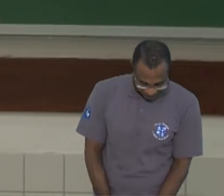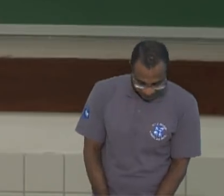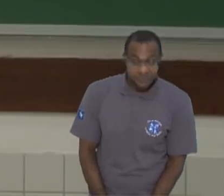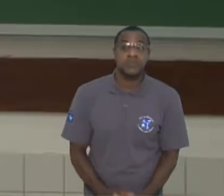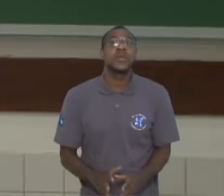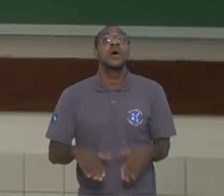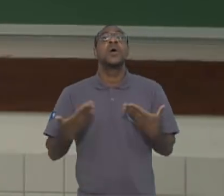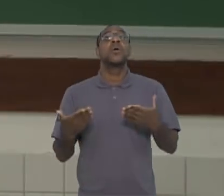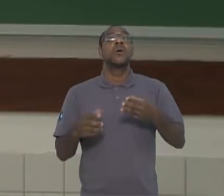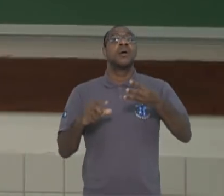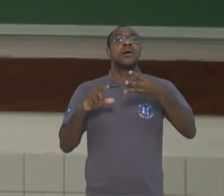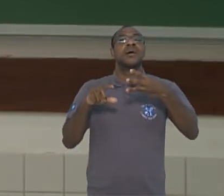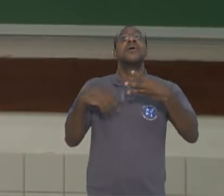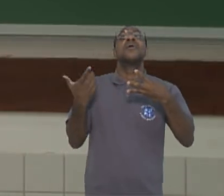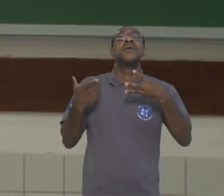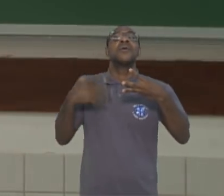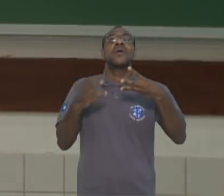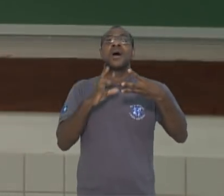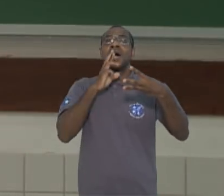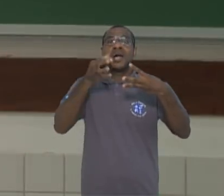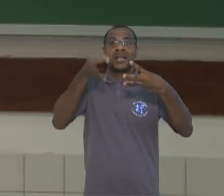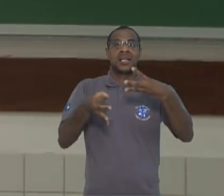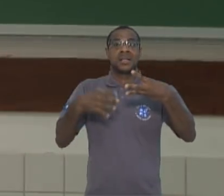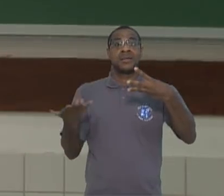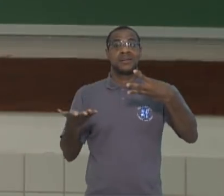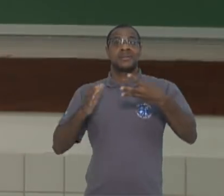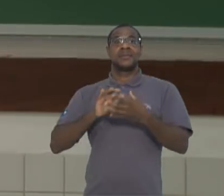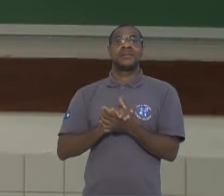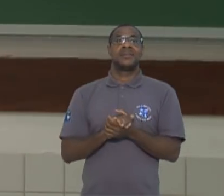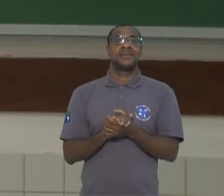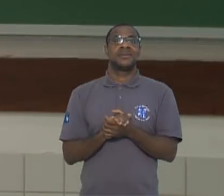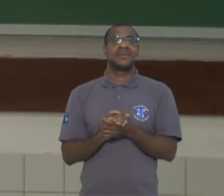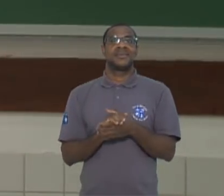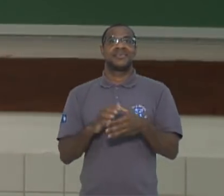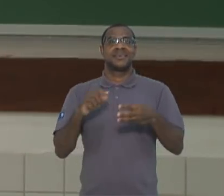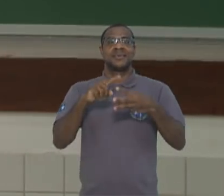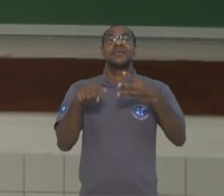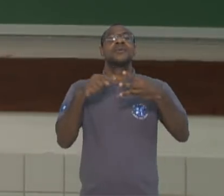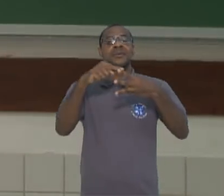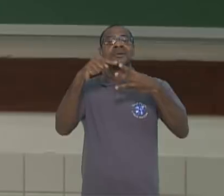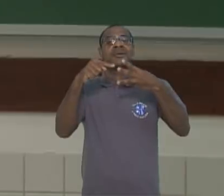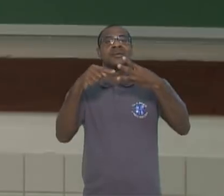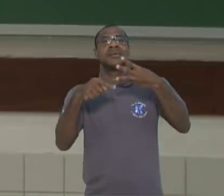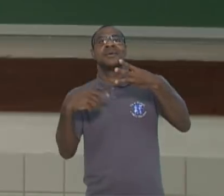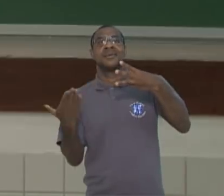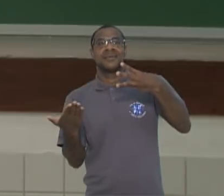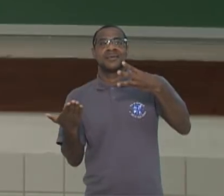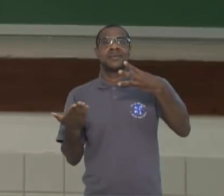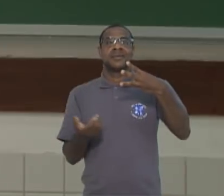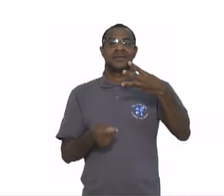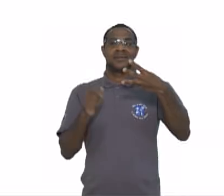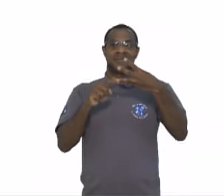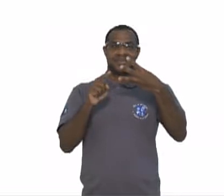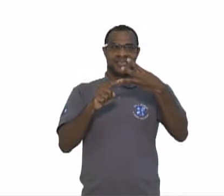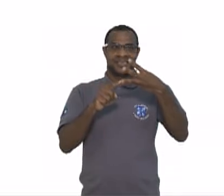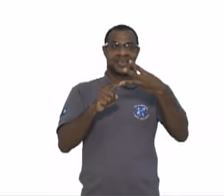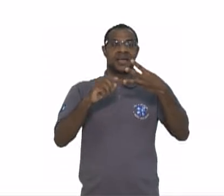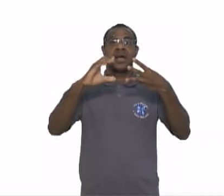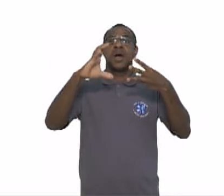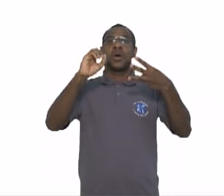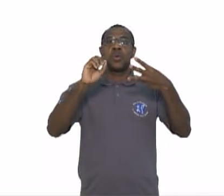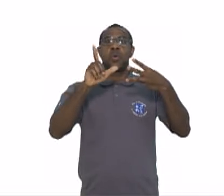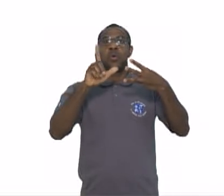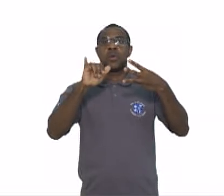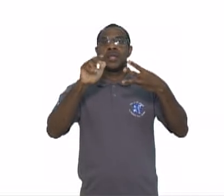Vamos à resposta correta? Olha só, dá quase um trava-língua ali, né? Colilau, Coliseias, Colileu... Oh, já embolei tudo. Colilau,